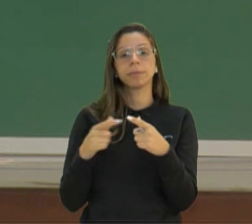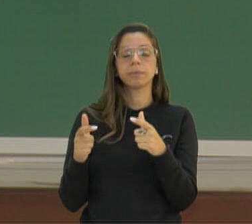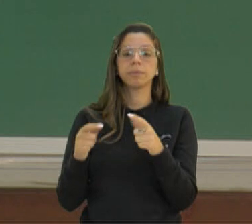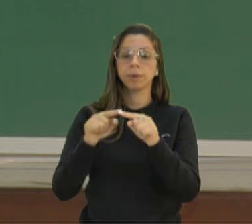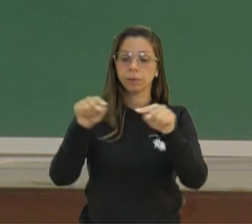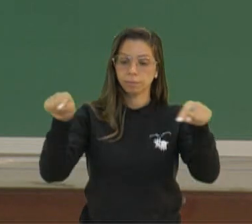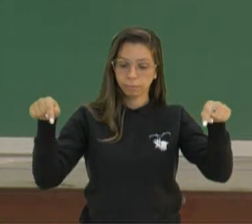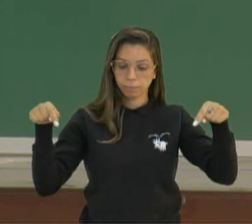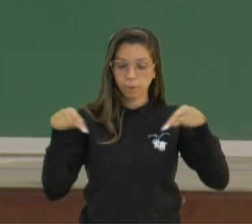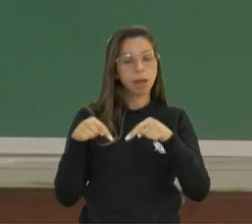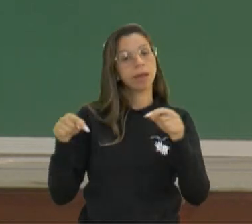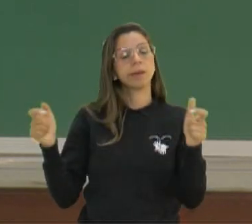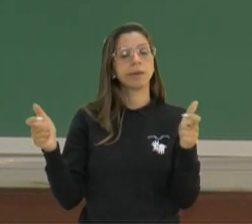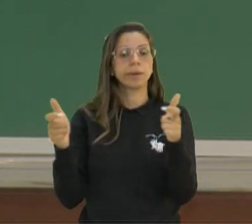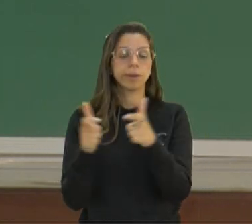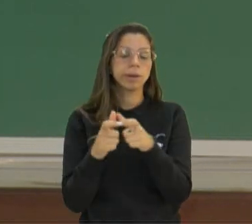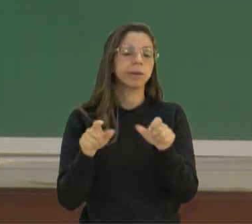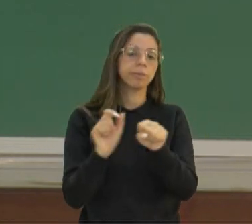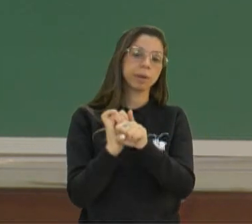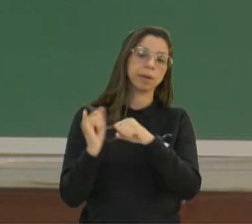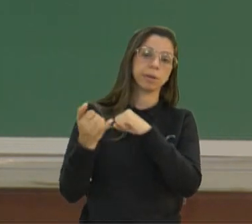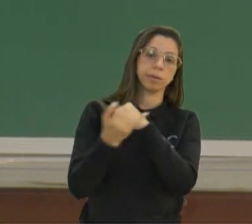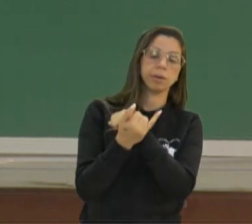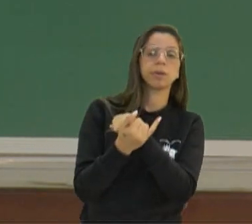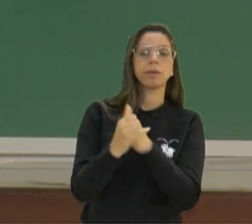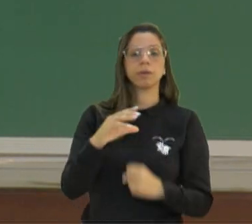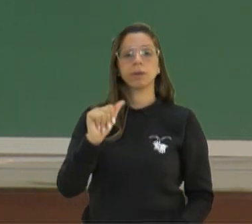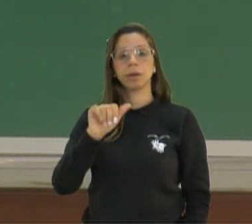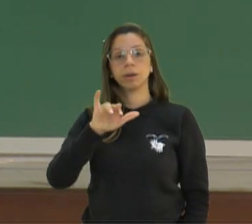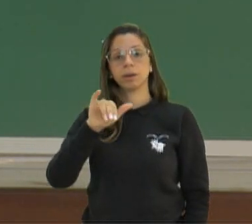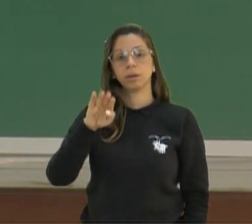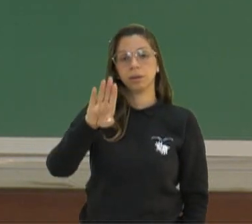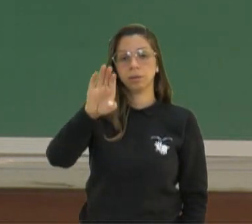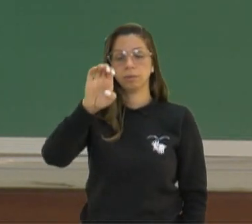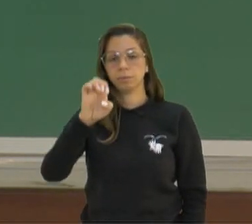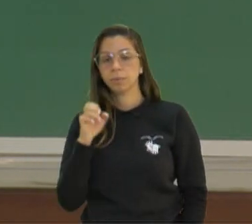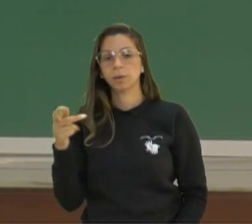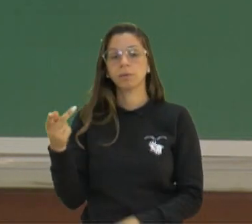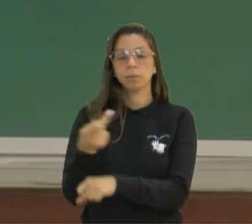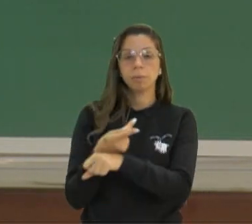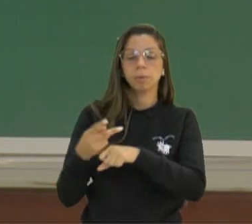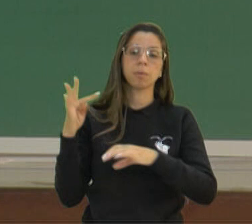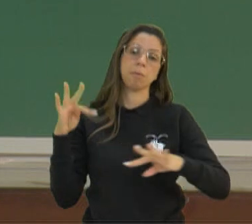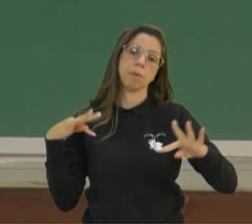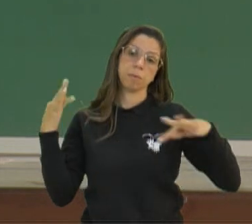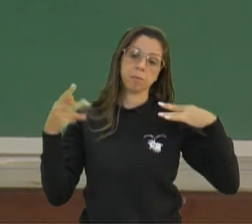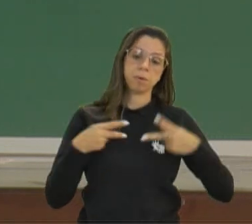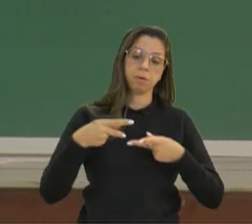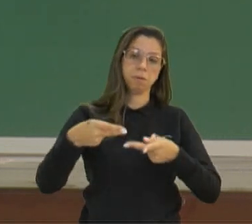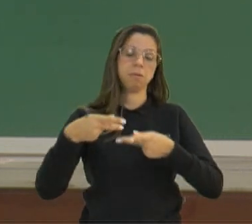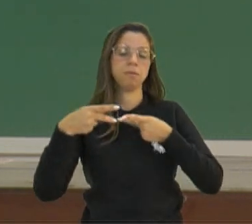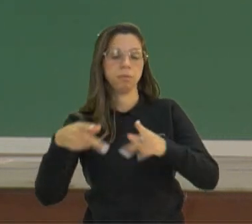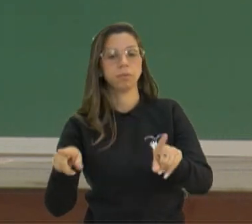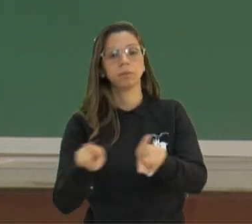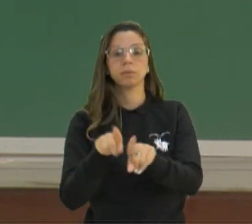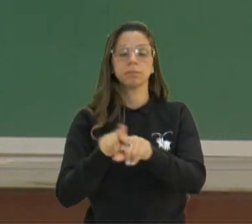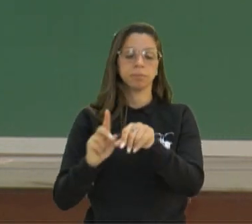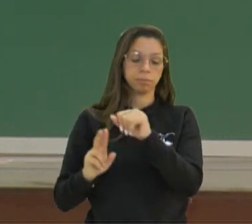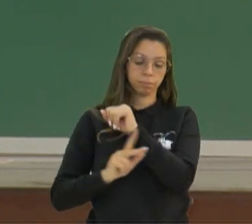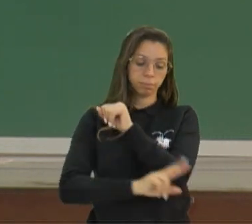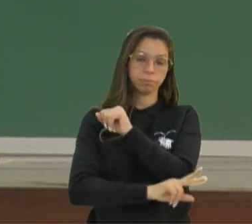território. Temos as ilhas do Caribe, que são muito procuradas para turismo. A